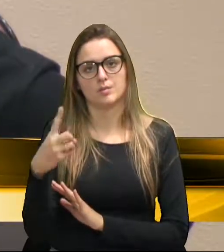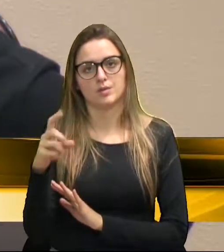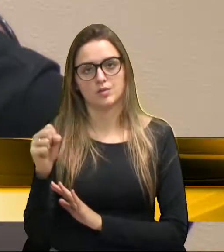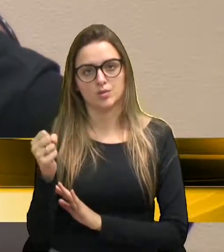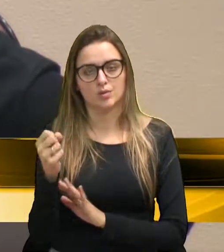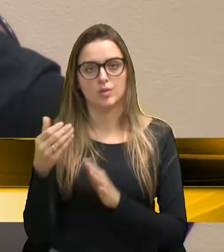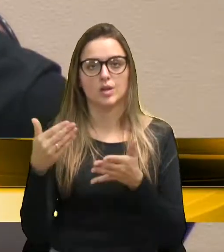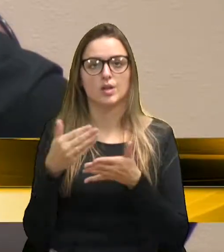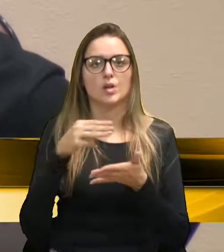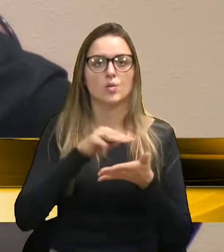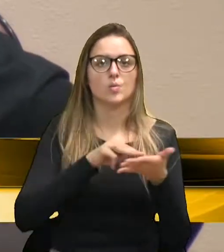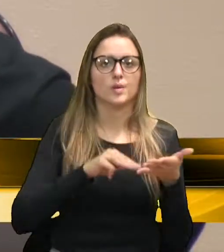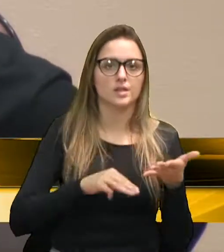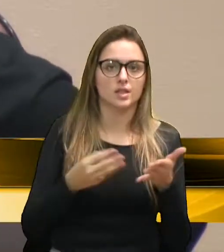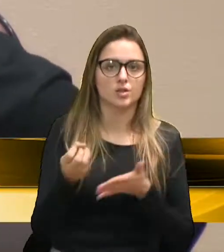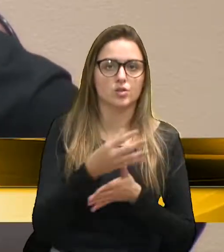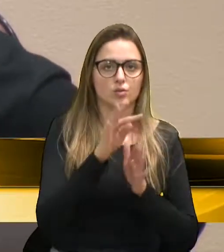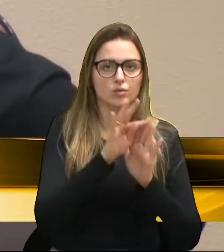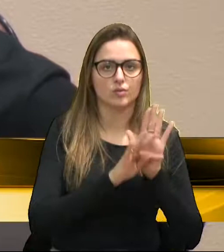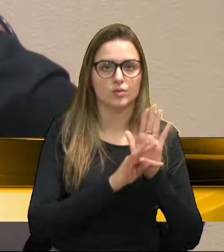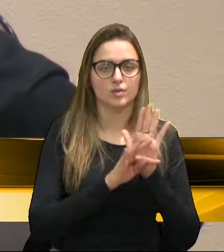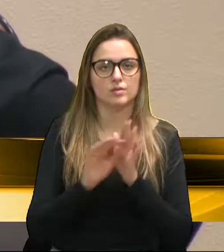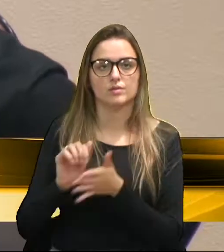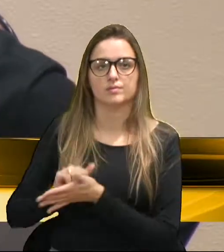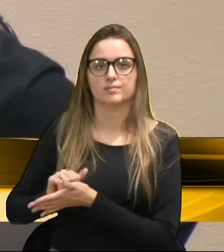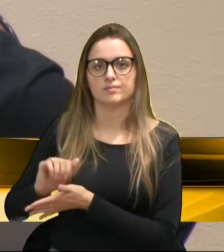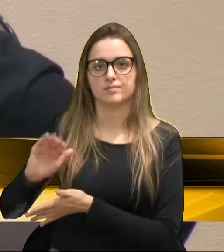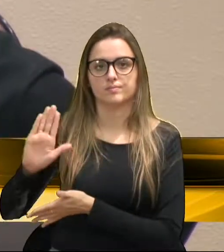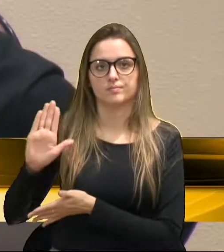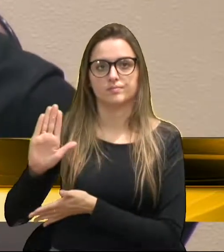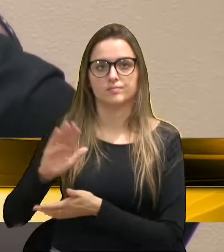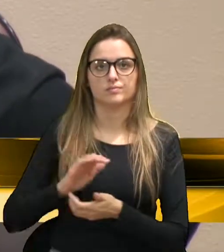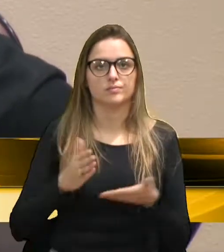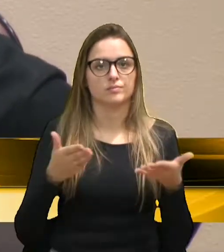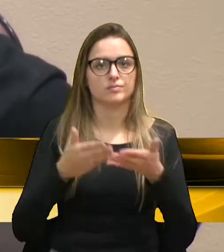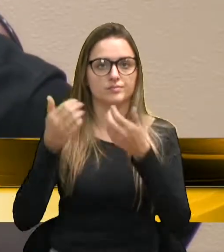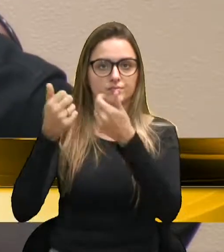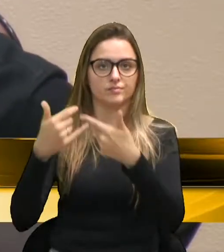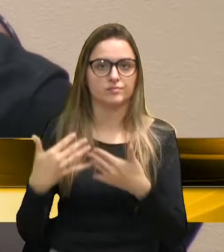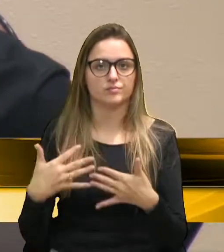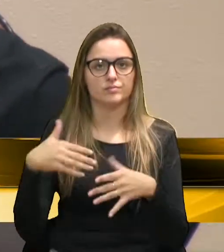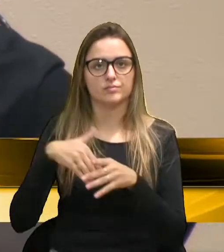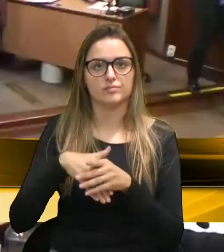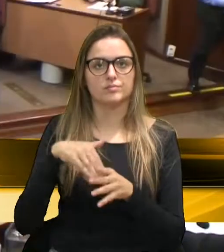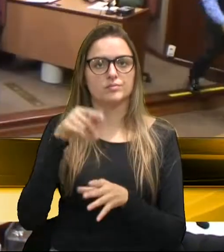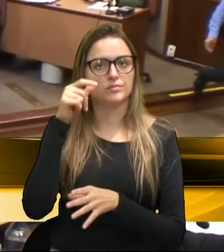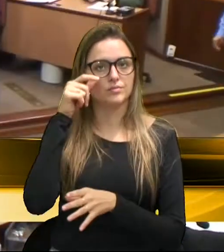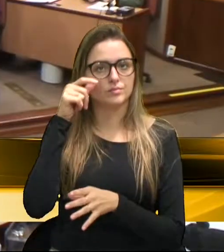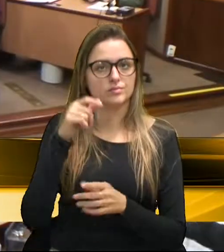115/2018 com mensagem retificativa. Peço a palavra, senhor presidente. Para declarar o voto, vereador Paulo Périco.